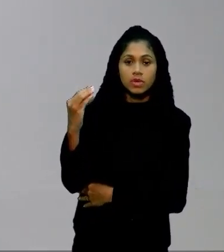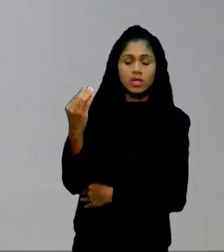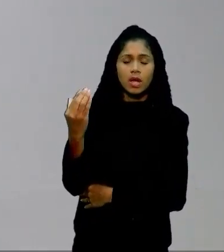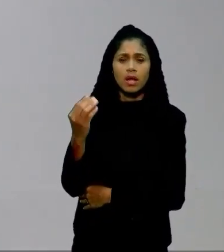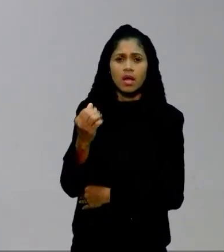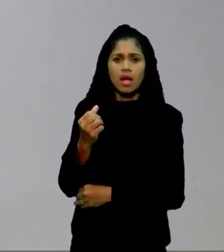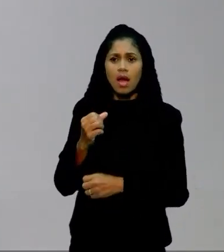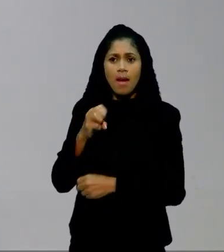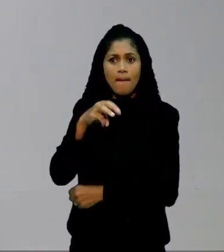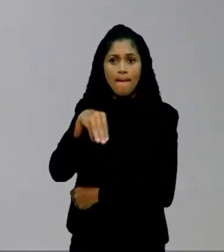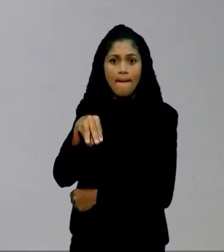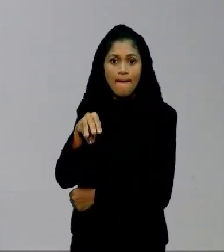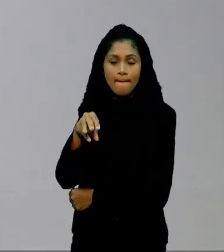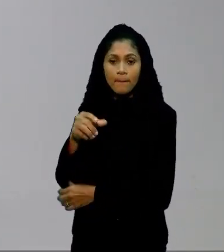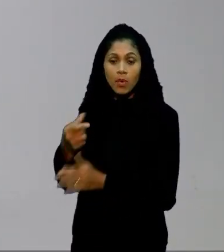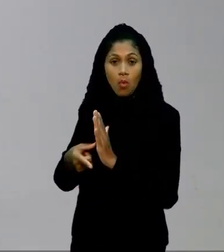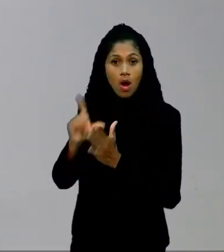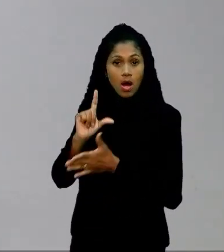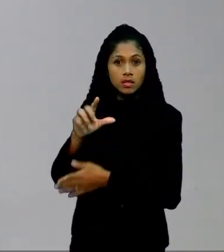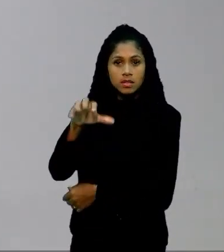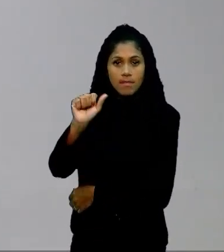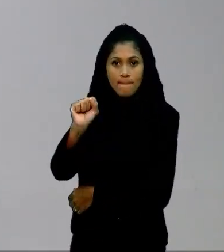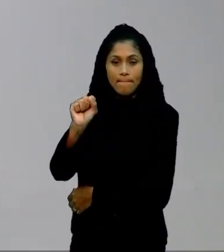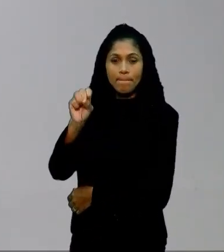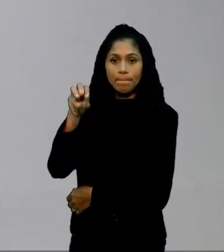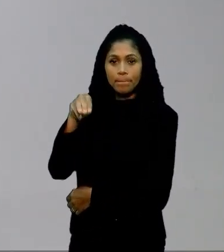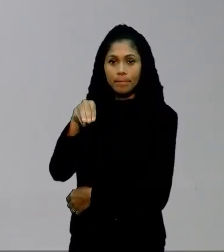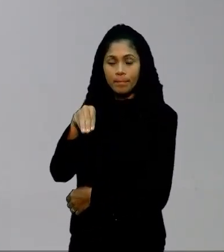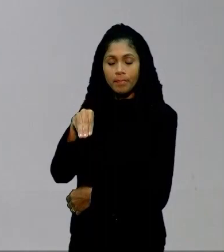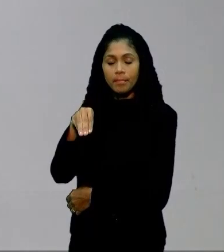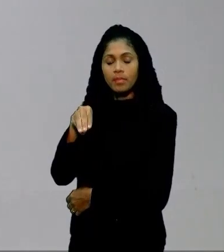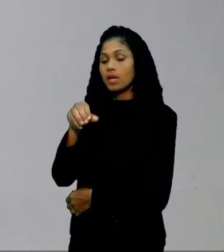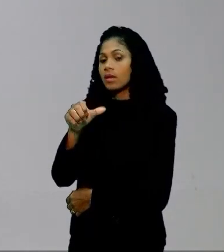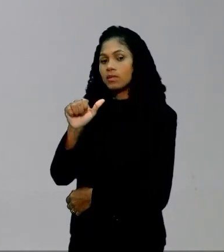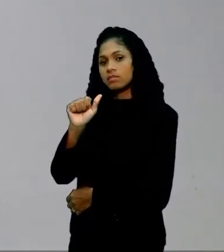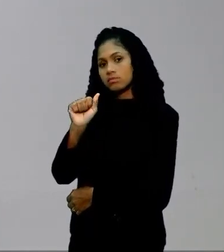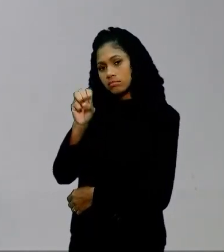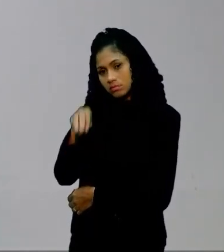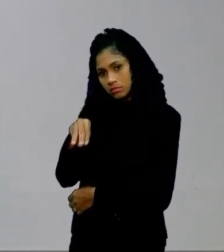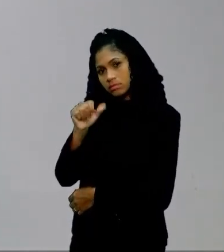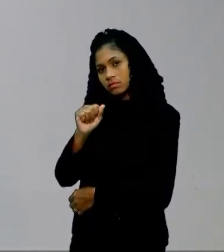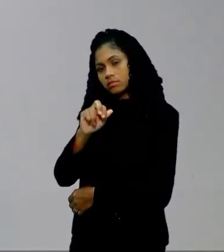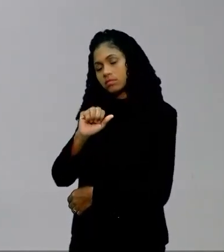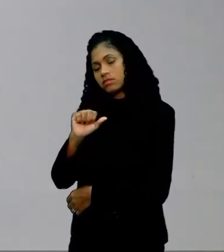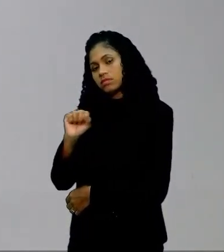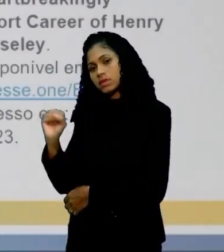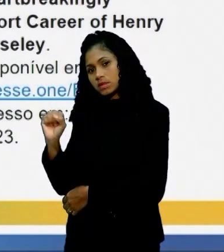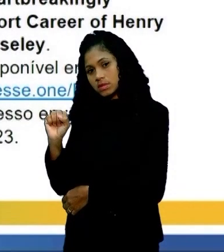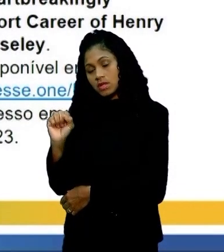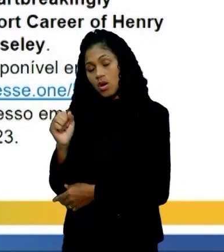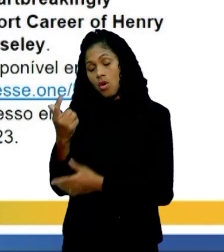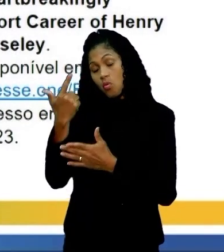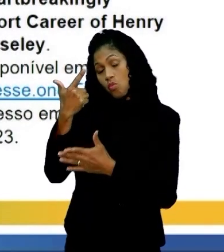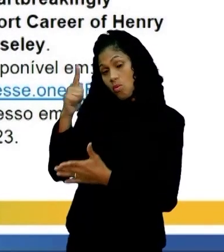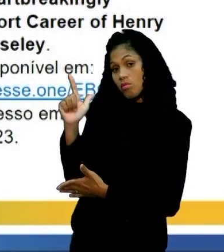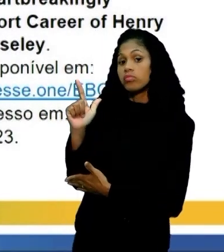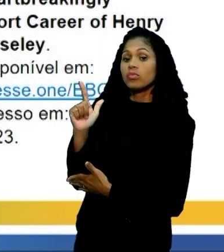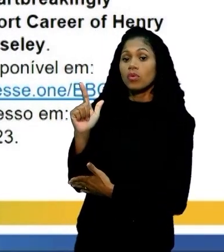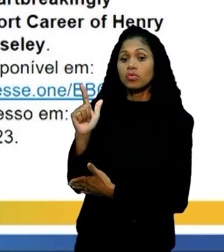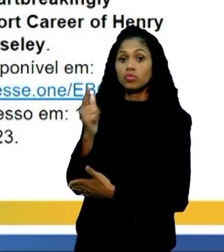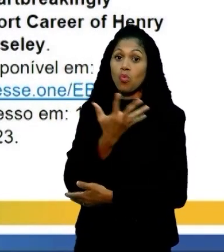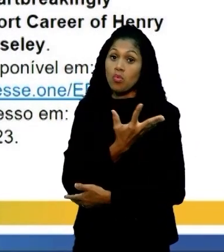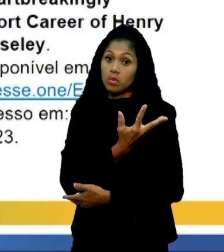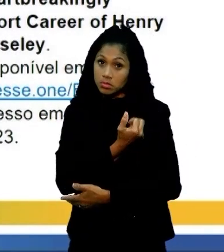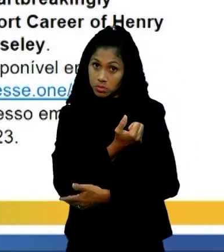número atômico. Então, essa foi a principal diferença de organização. E a tabela periódica, como vocês podem ver